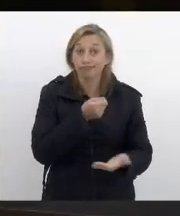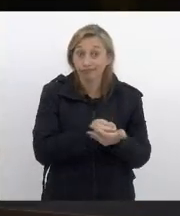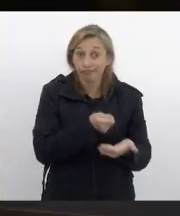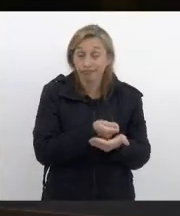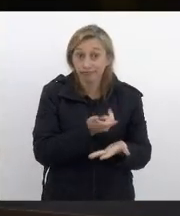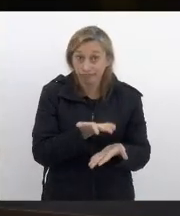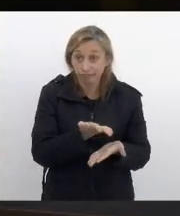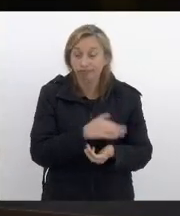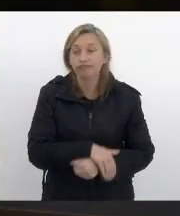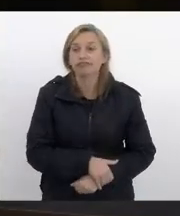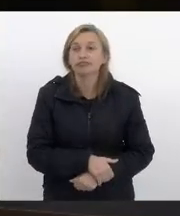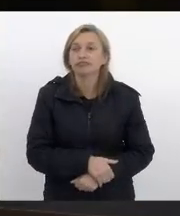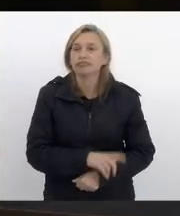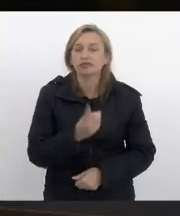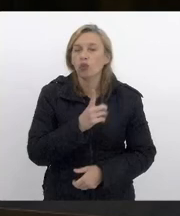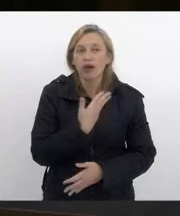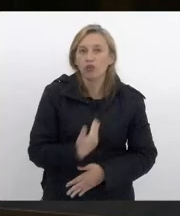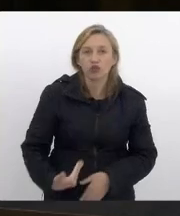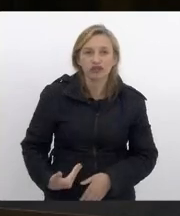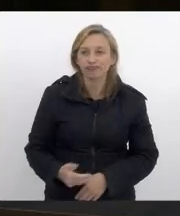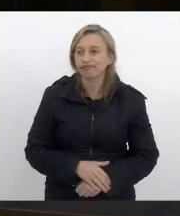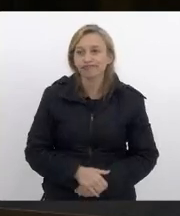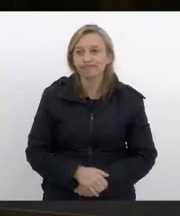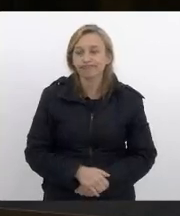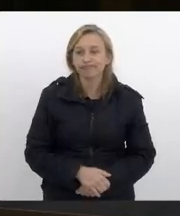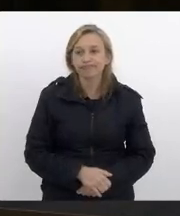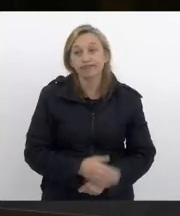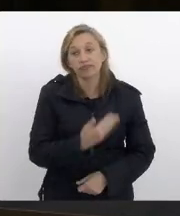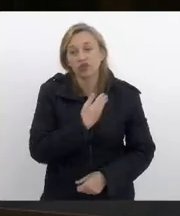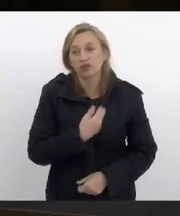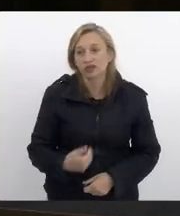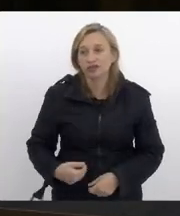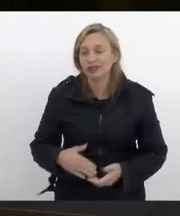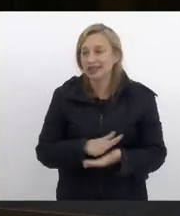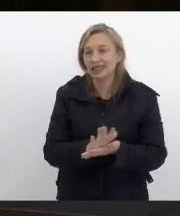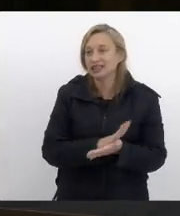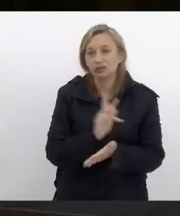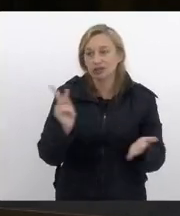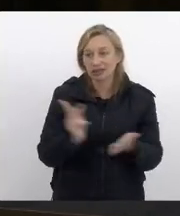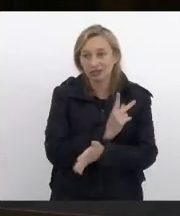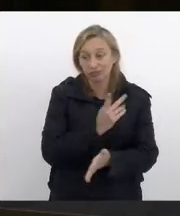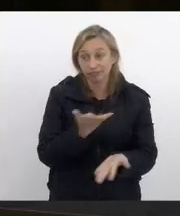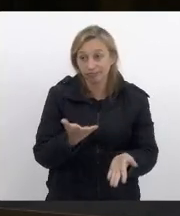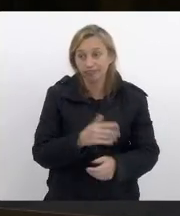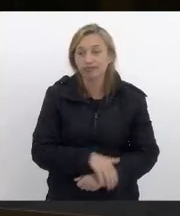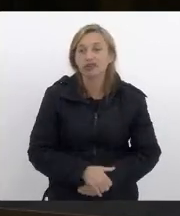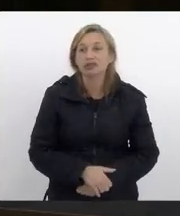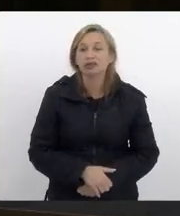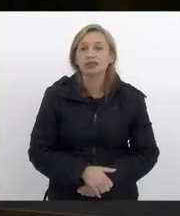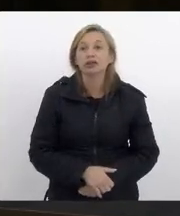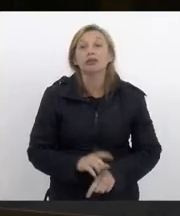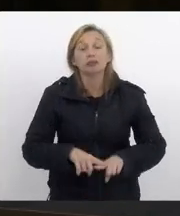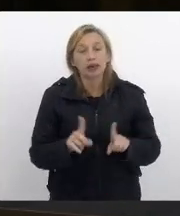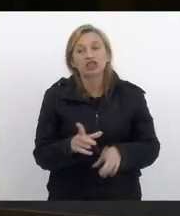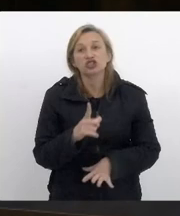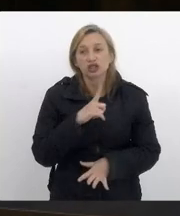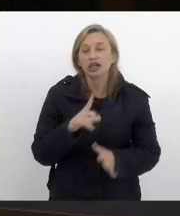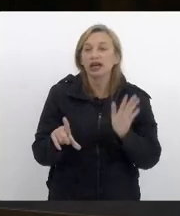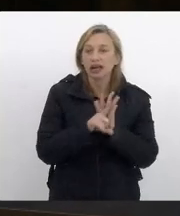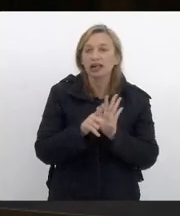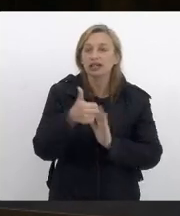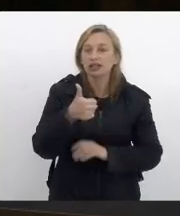obrigatório. Não é o governador. Pelo governador, nada disso estaria acontecendo. Tá? Mas existe a